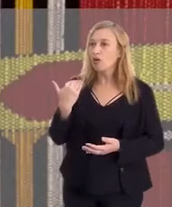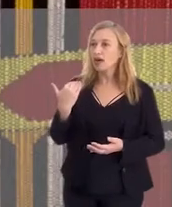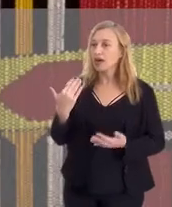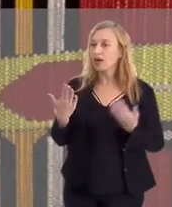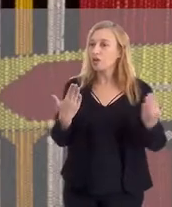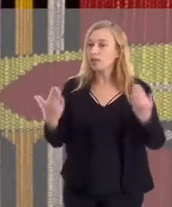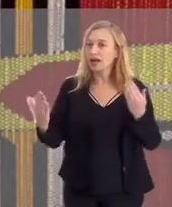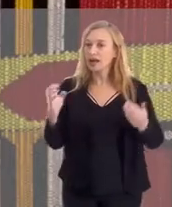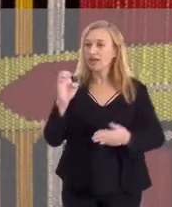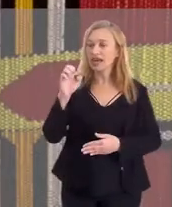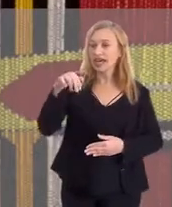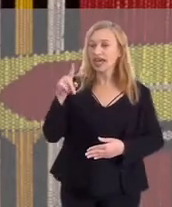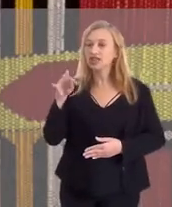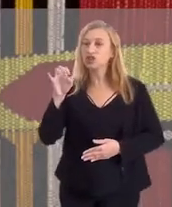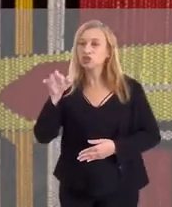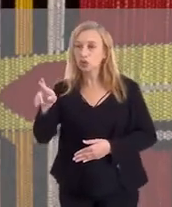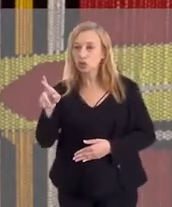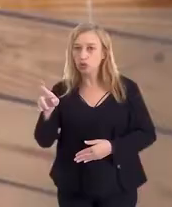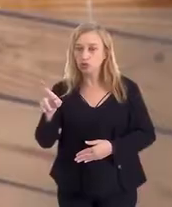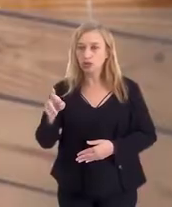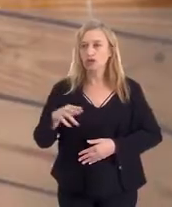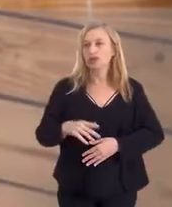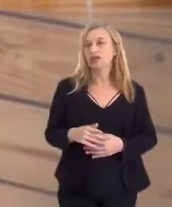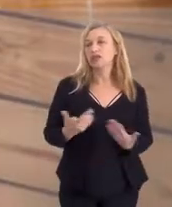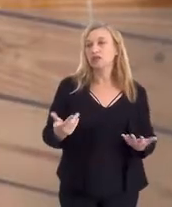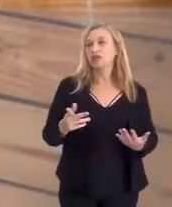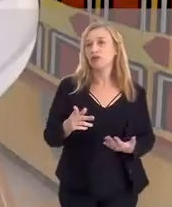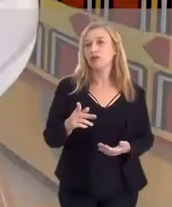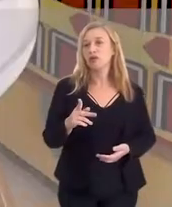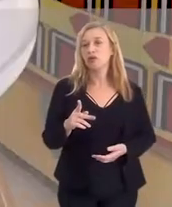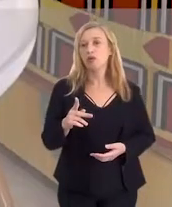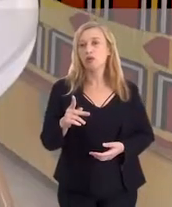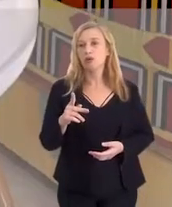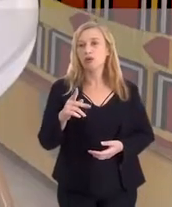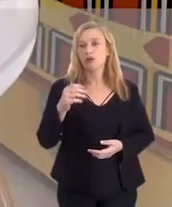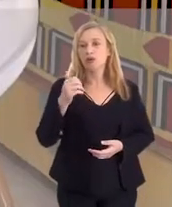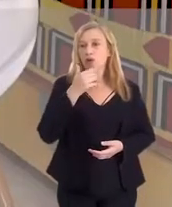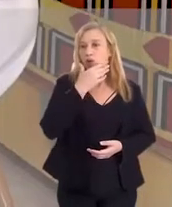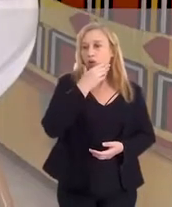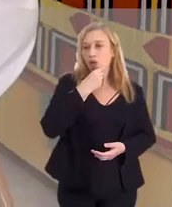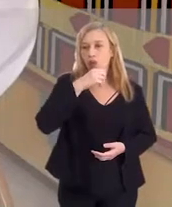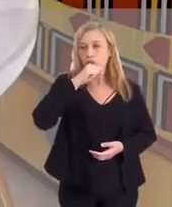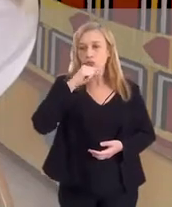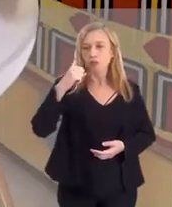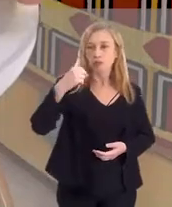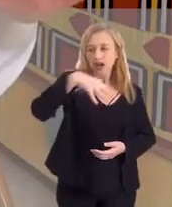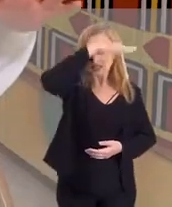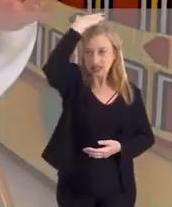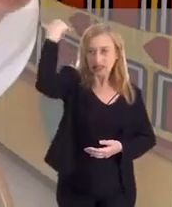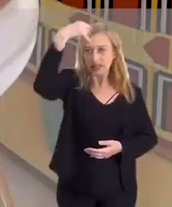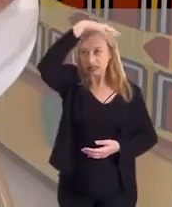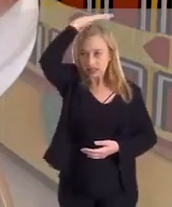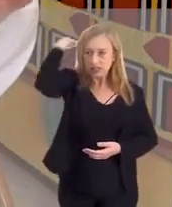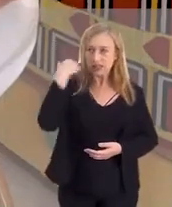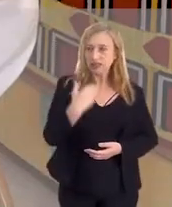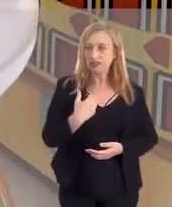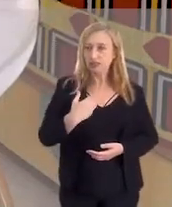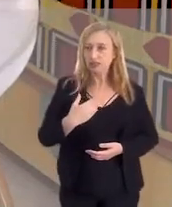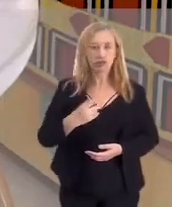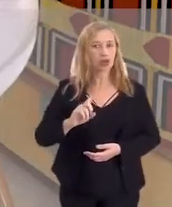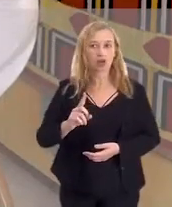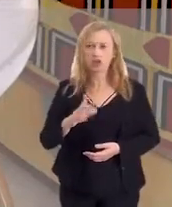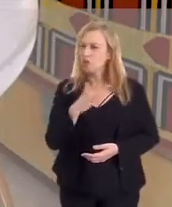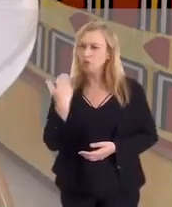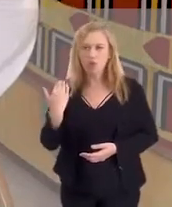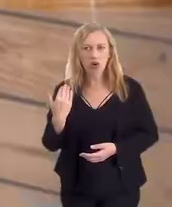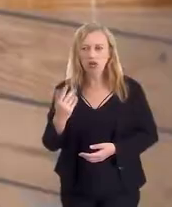pai de santo, um padrinho, né? Então ele não falece e vai ficar estático. Ele vai vir